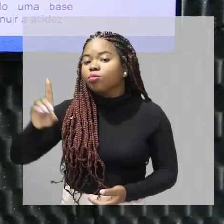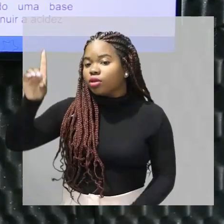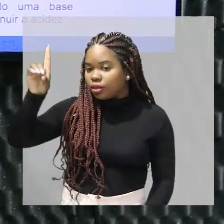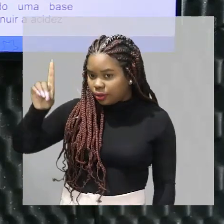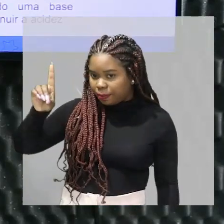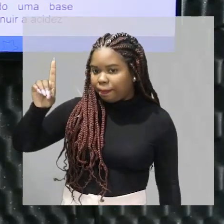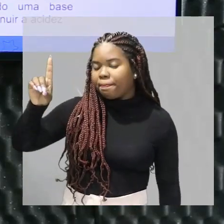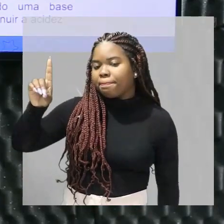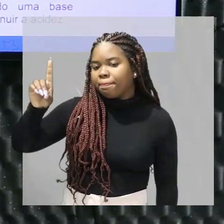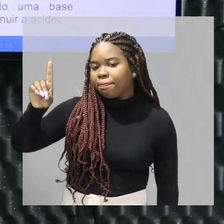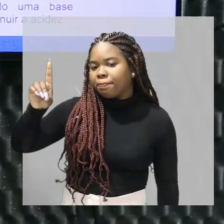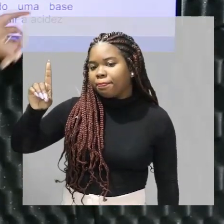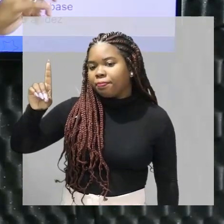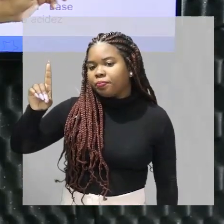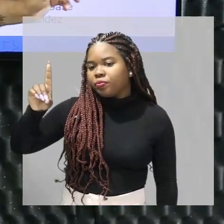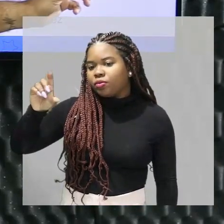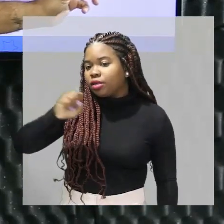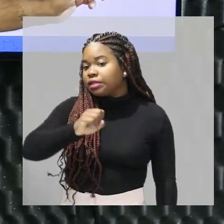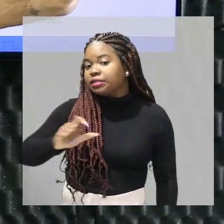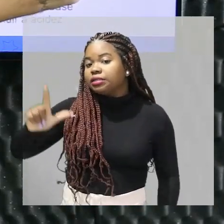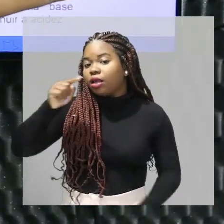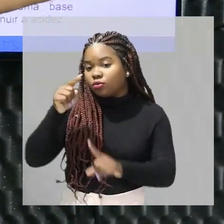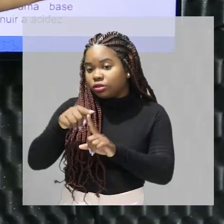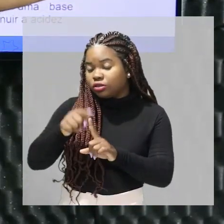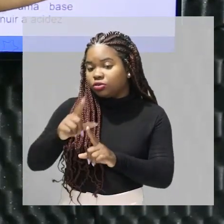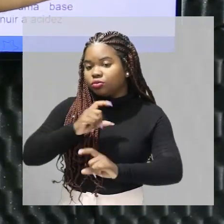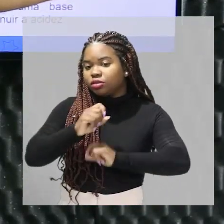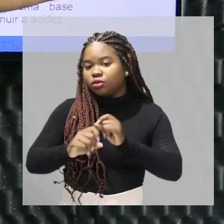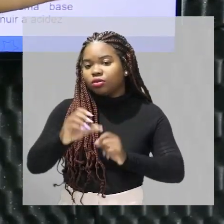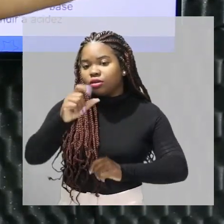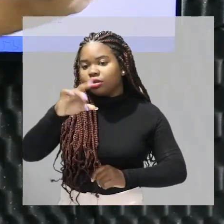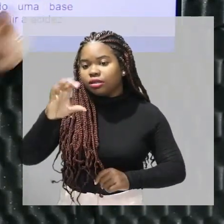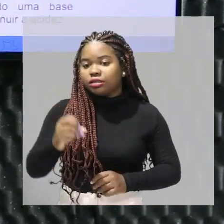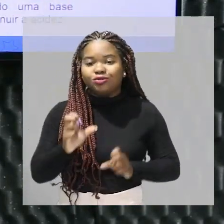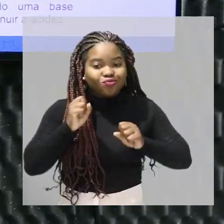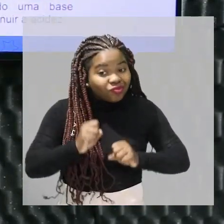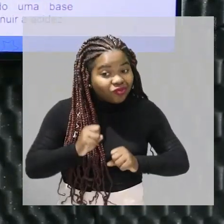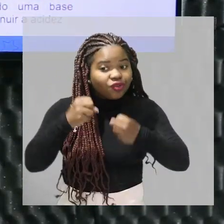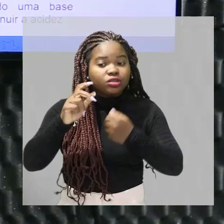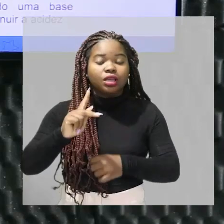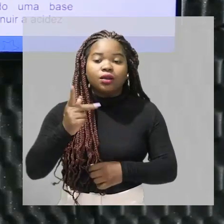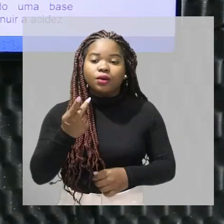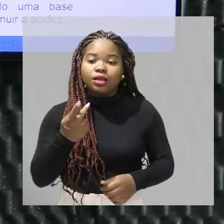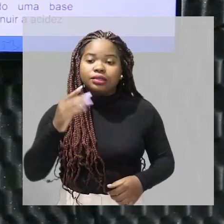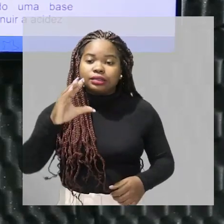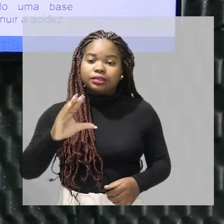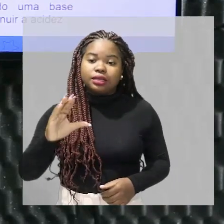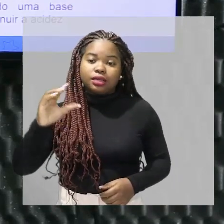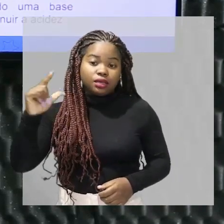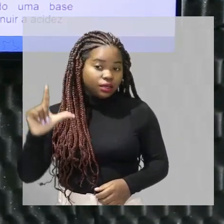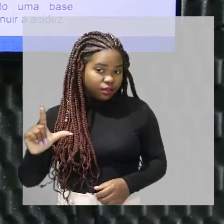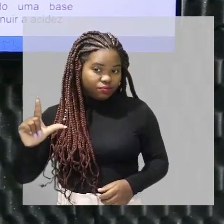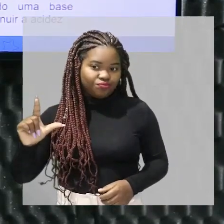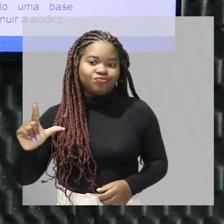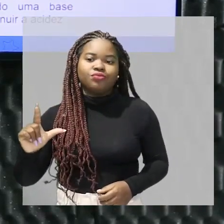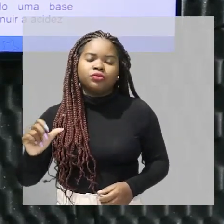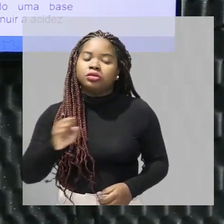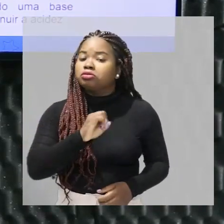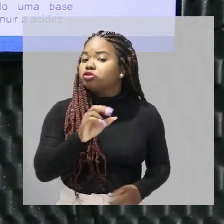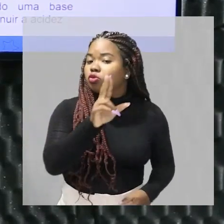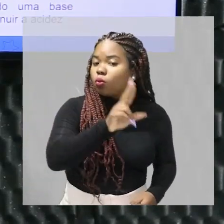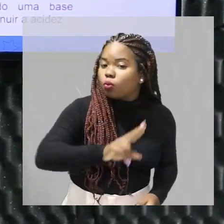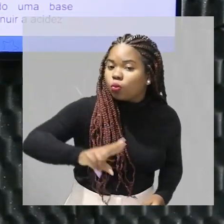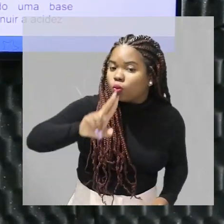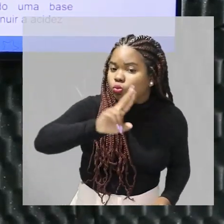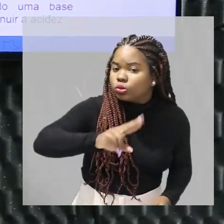sal, ele provém de um ácido forte, que vai ser o HCl. Ok? Então, isso quer dizer que se